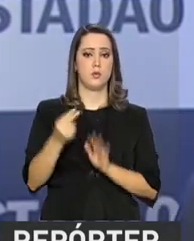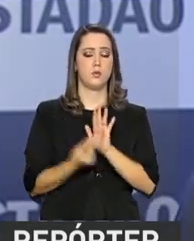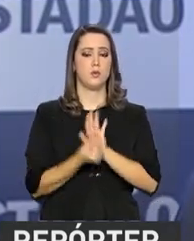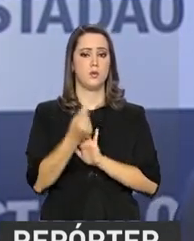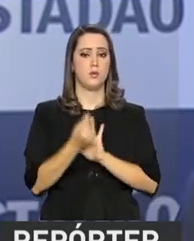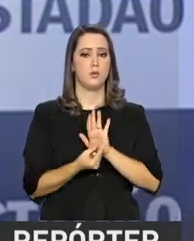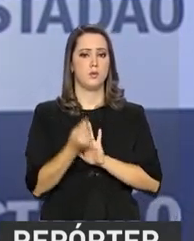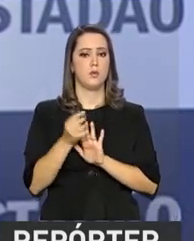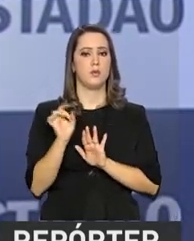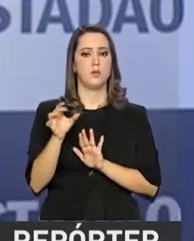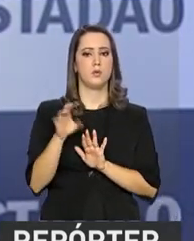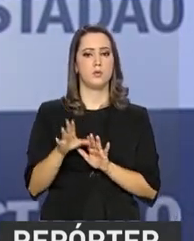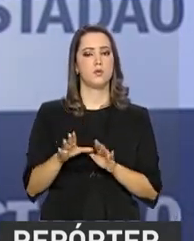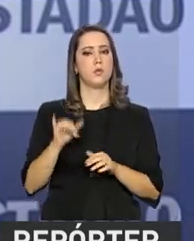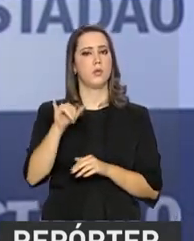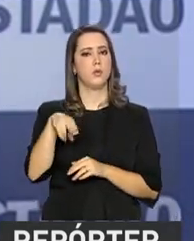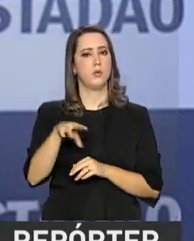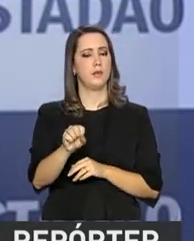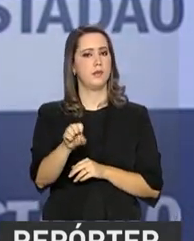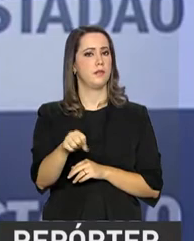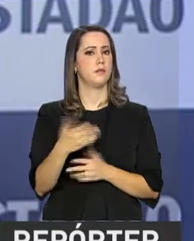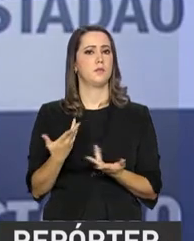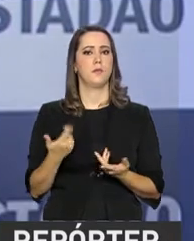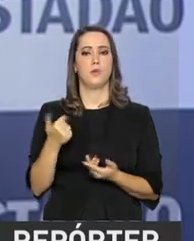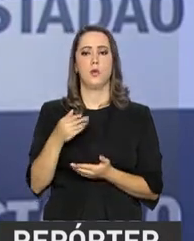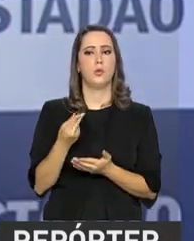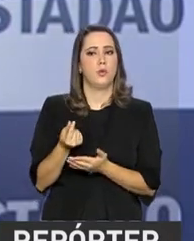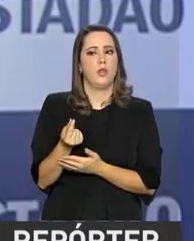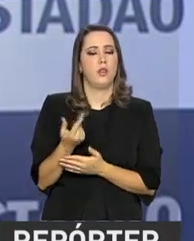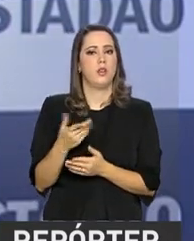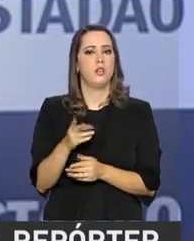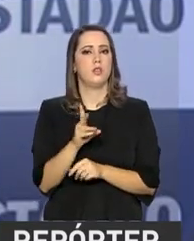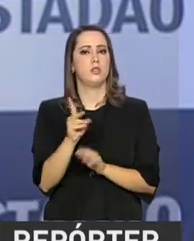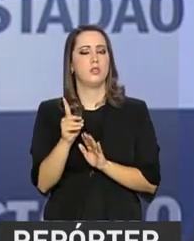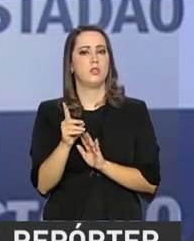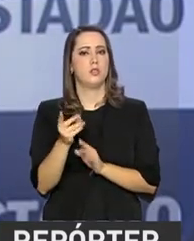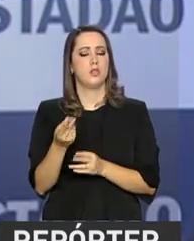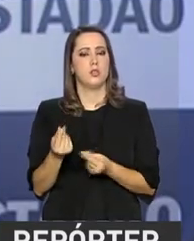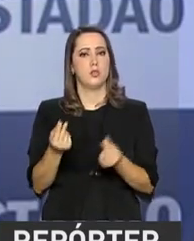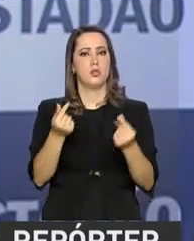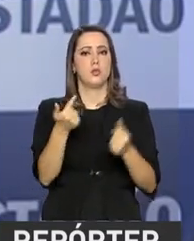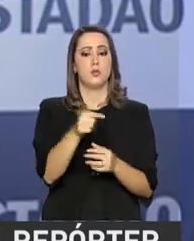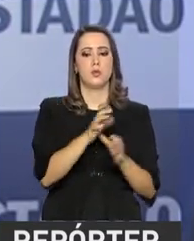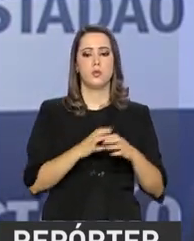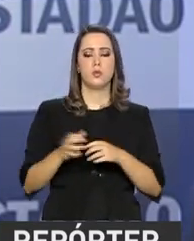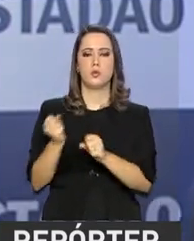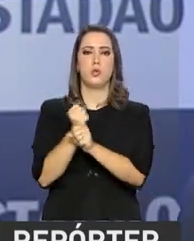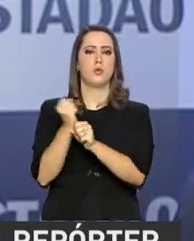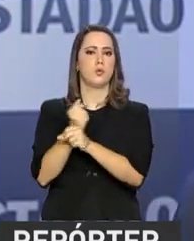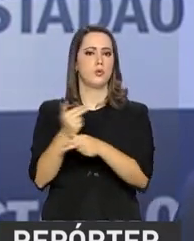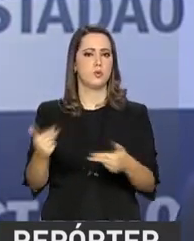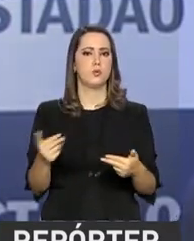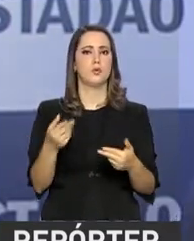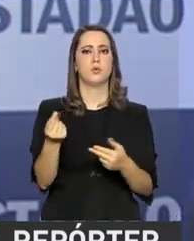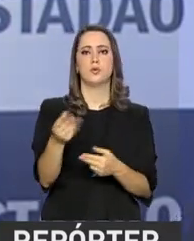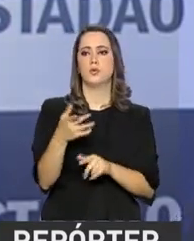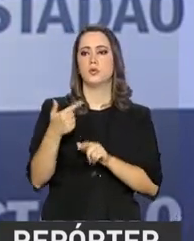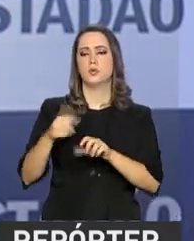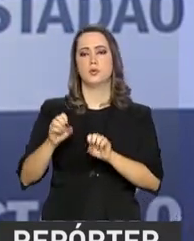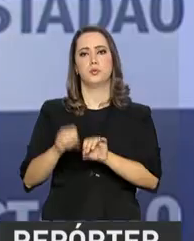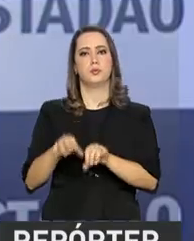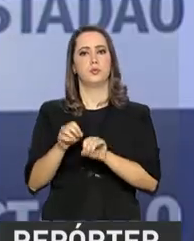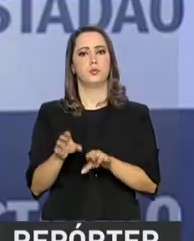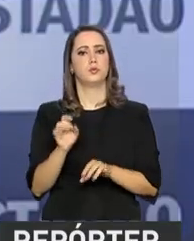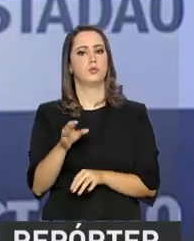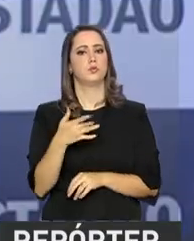orçamento só com previdência né não sobra dinheiro para outras áreas não sobra dinheiro para o futuro não sobra dinheiro pra educação não